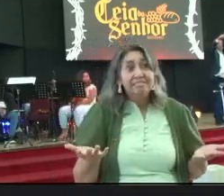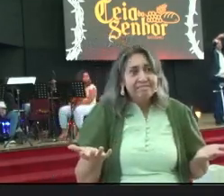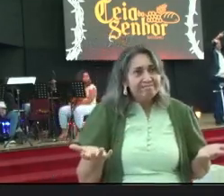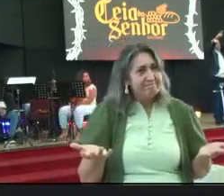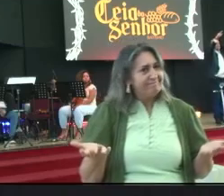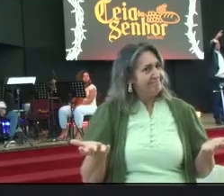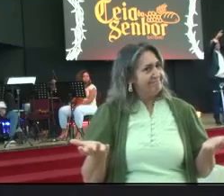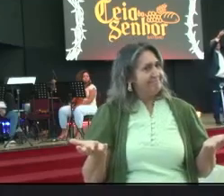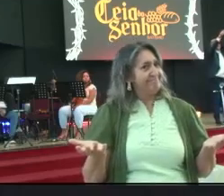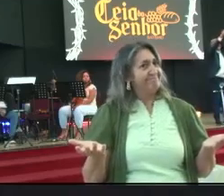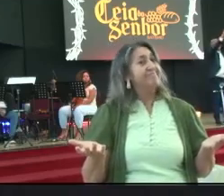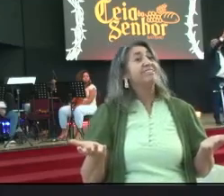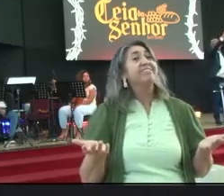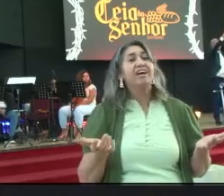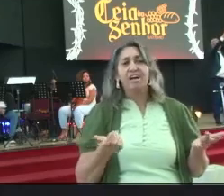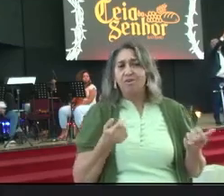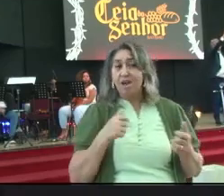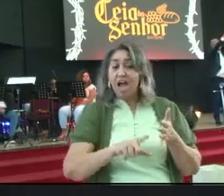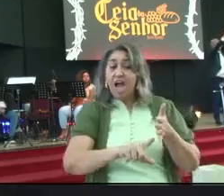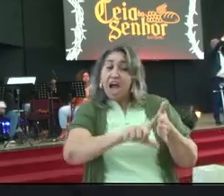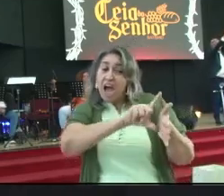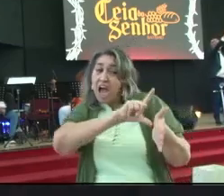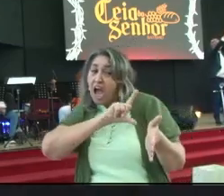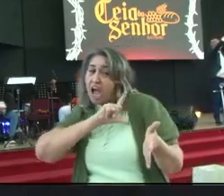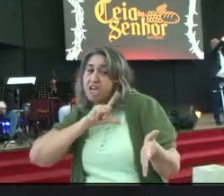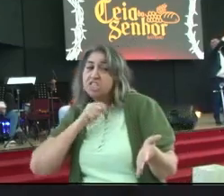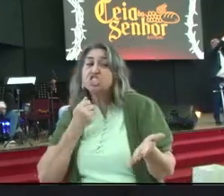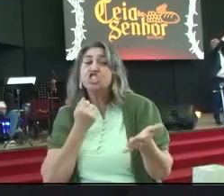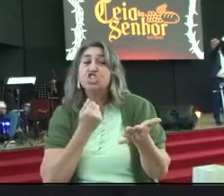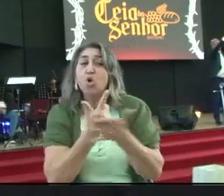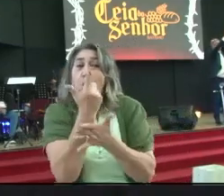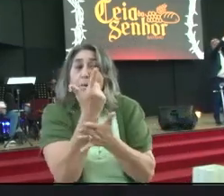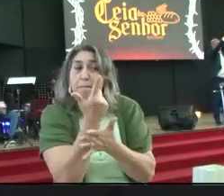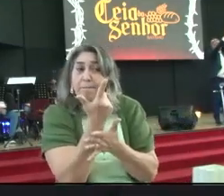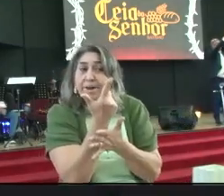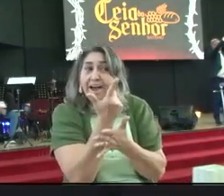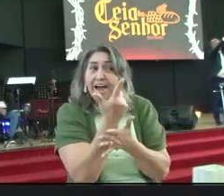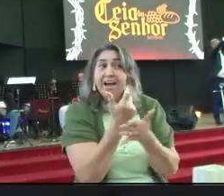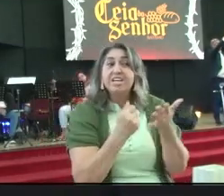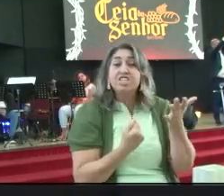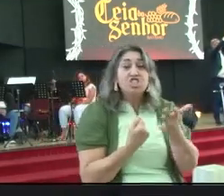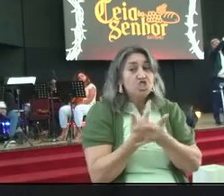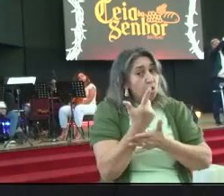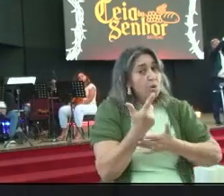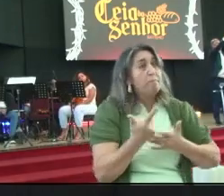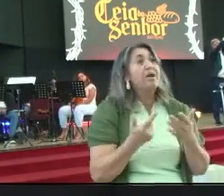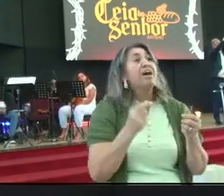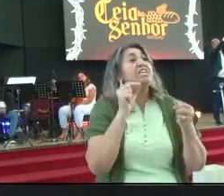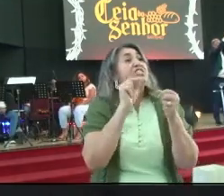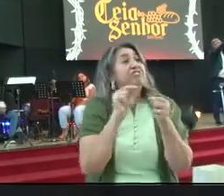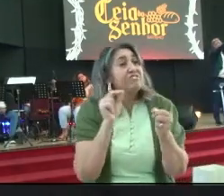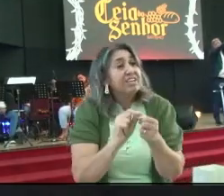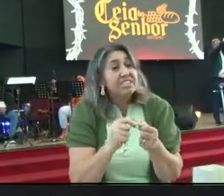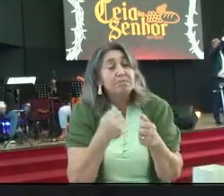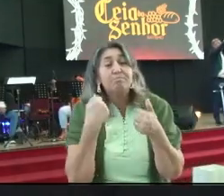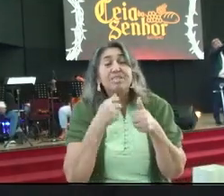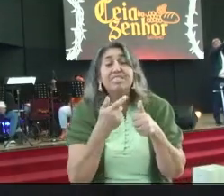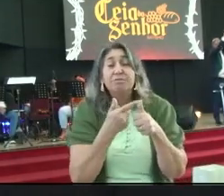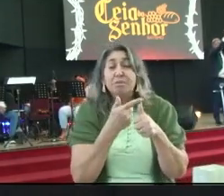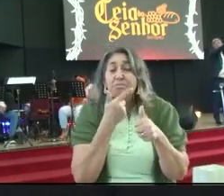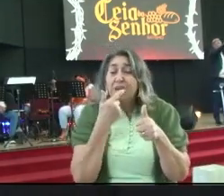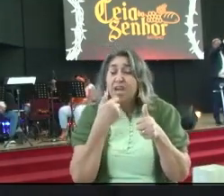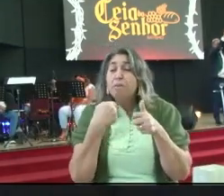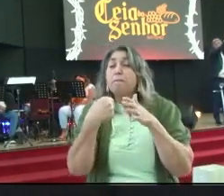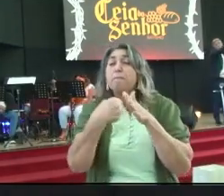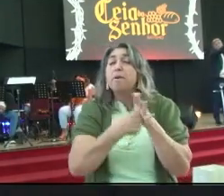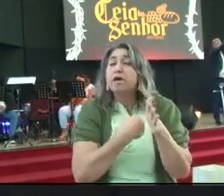Mude a pergunta. Oh, olhe para cá. Ei, Deus está falando com você. Muda a pergunta. como vou